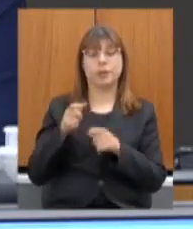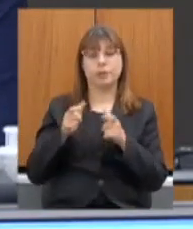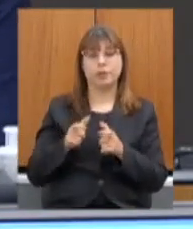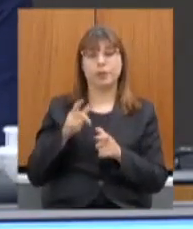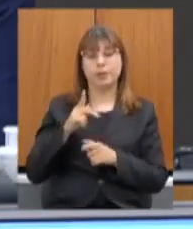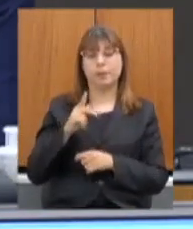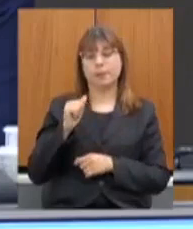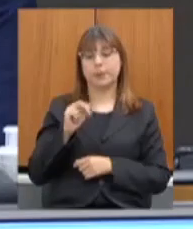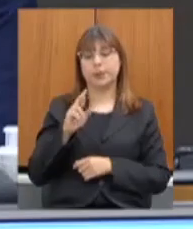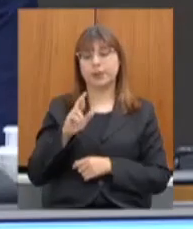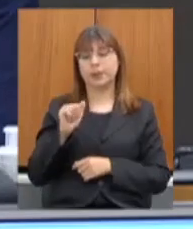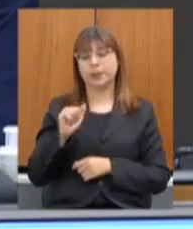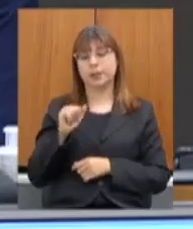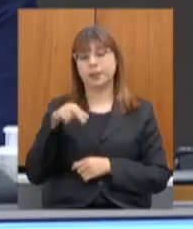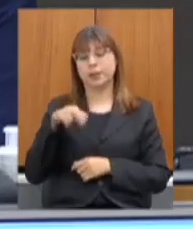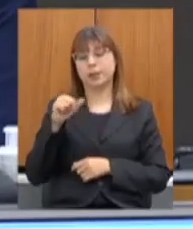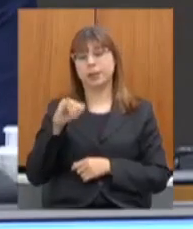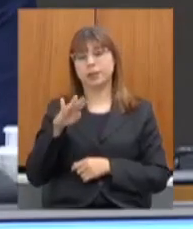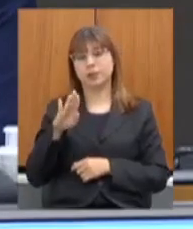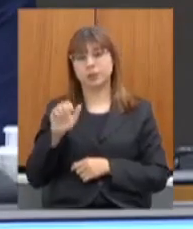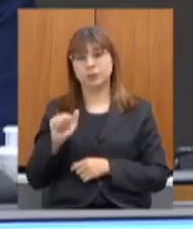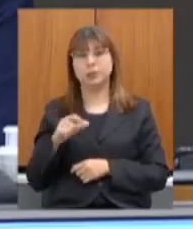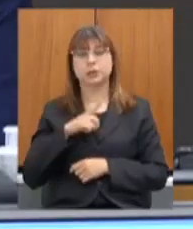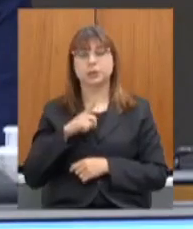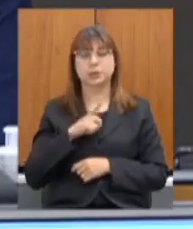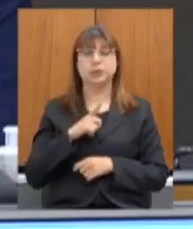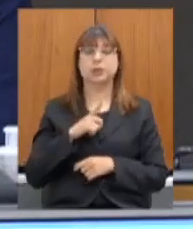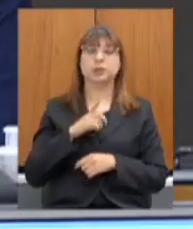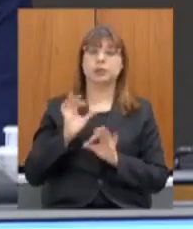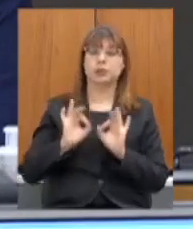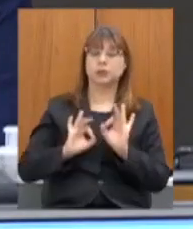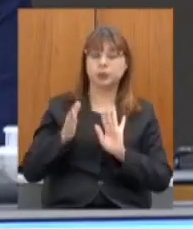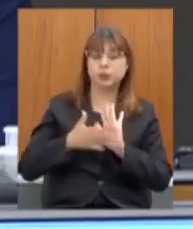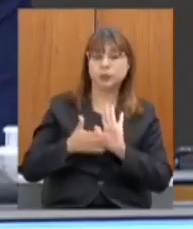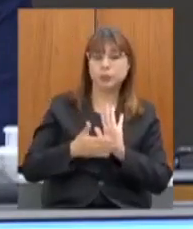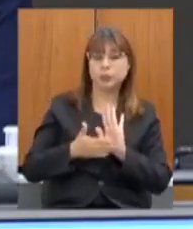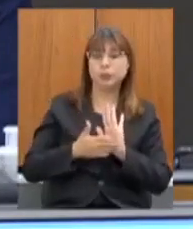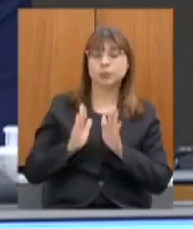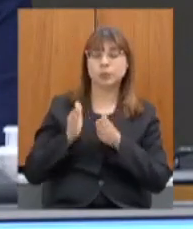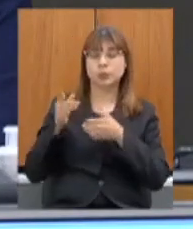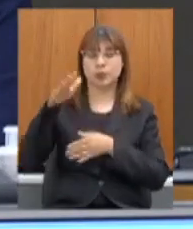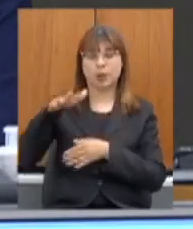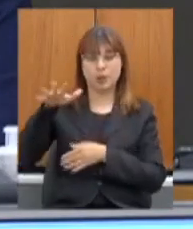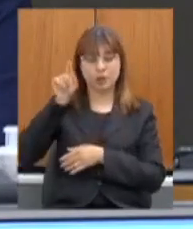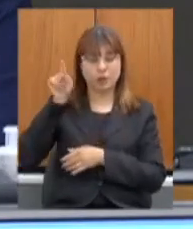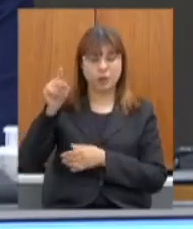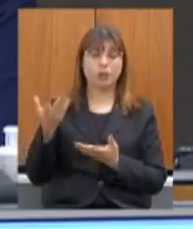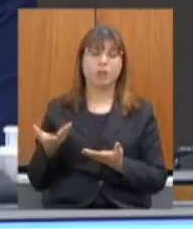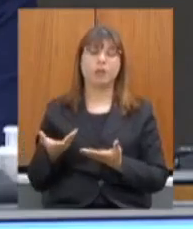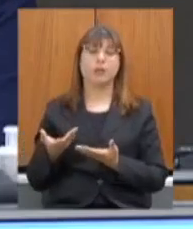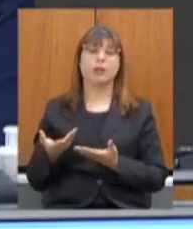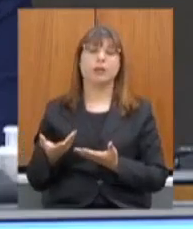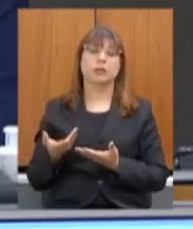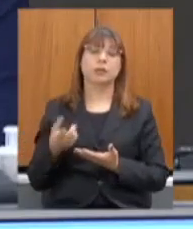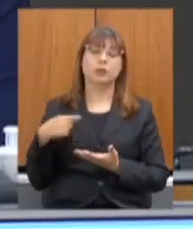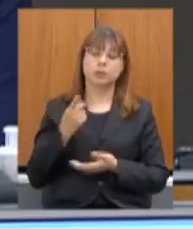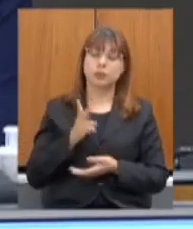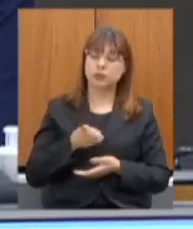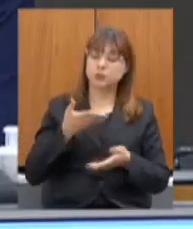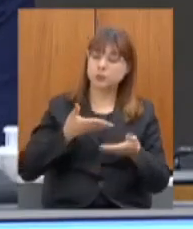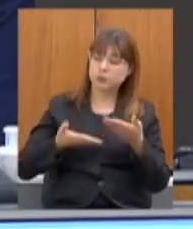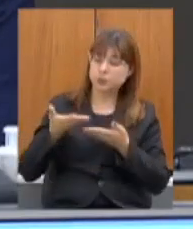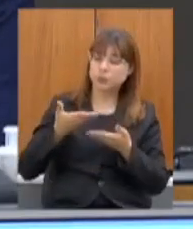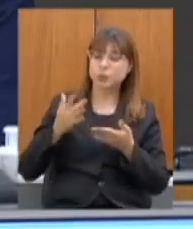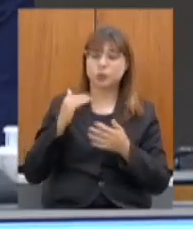demandas propositivas para a região e nós estamos atentos, conversando, que está ao alcance do governo do Estado.